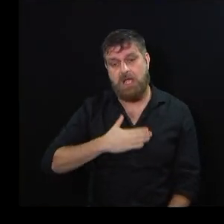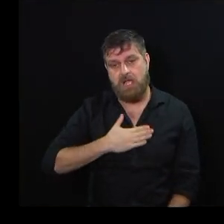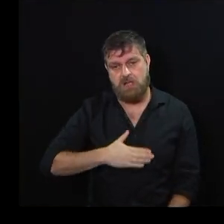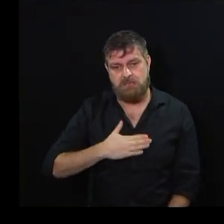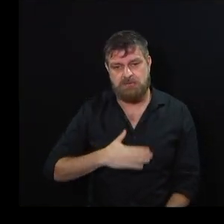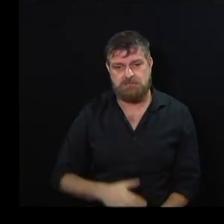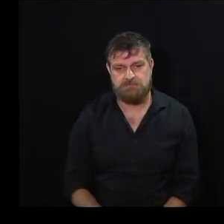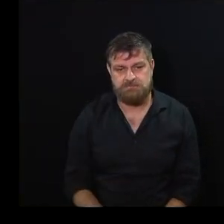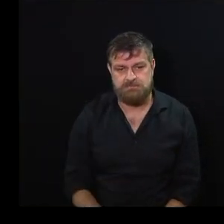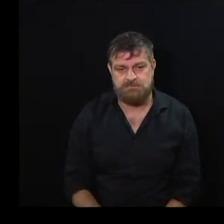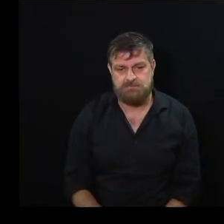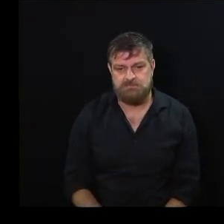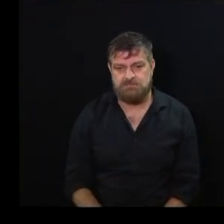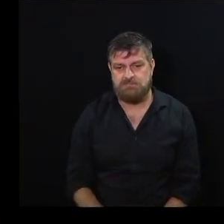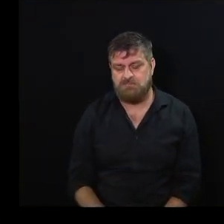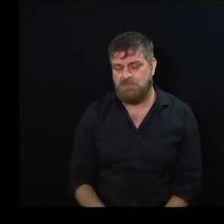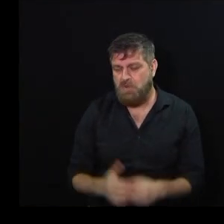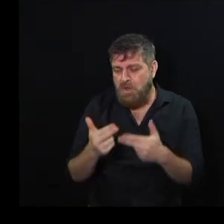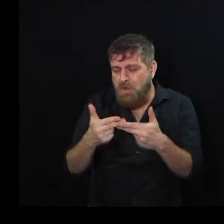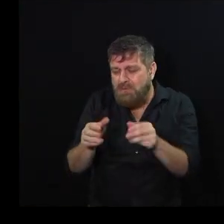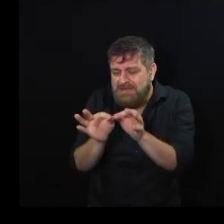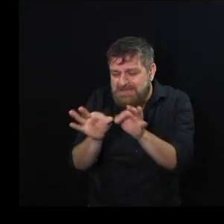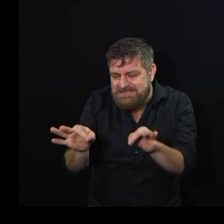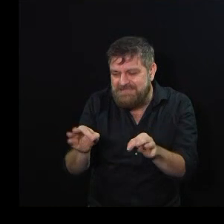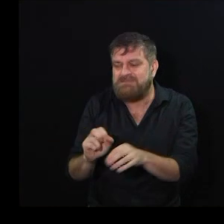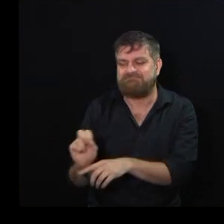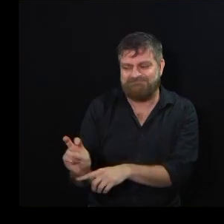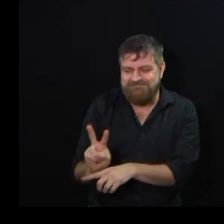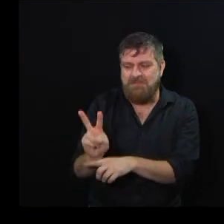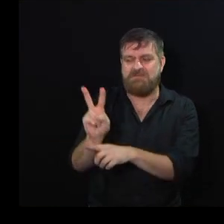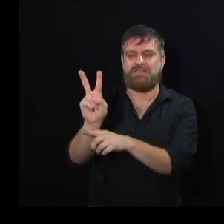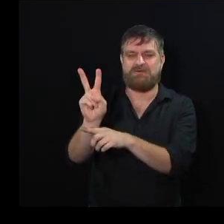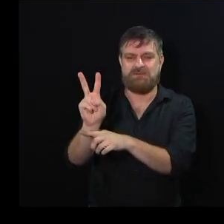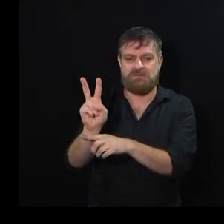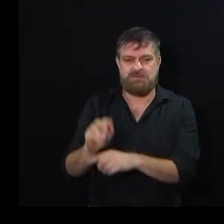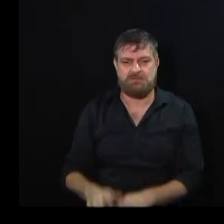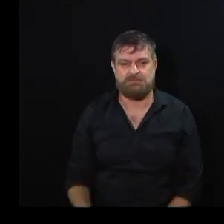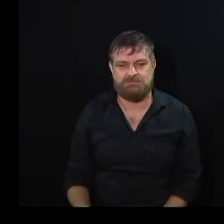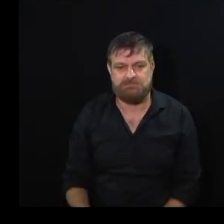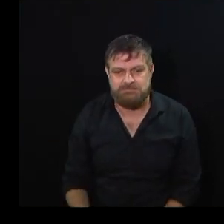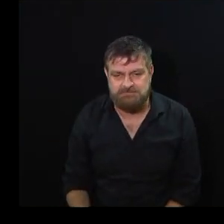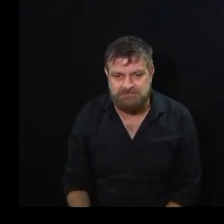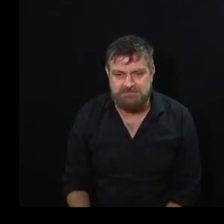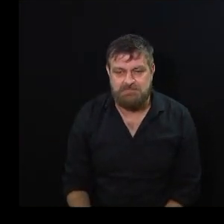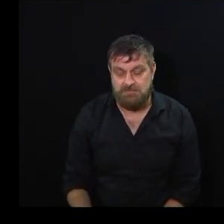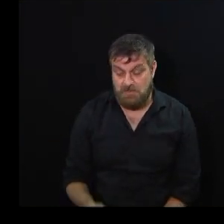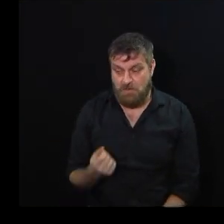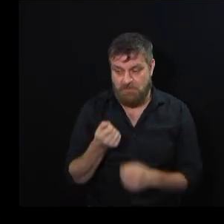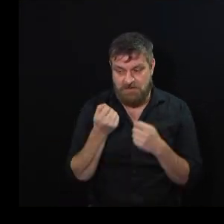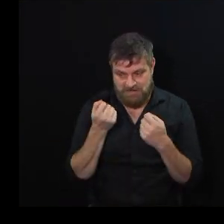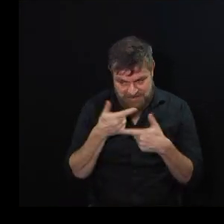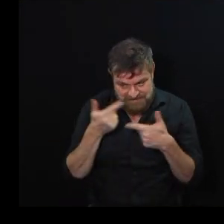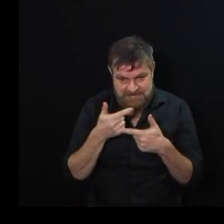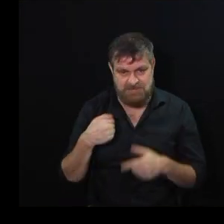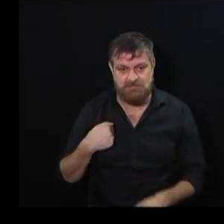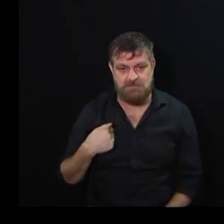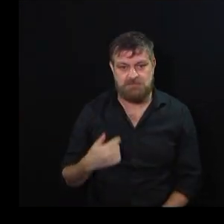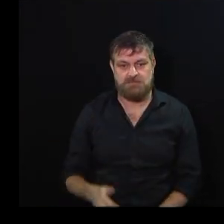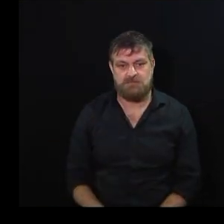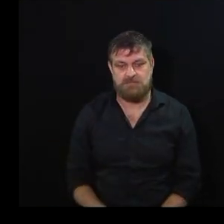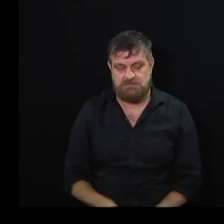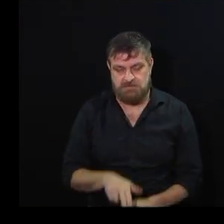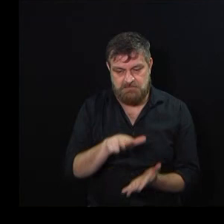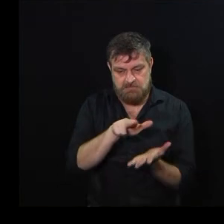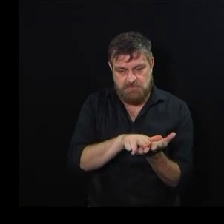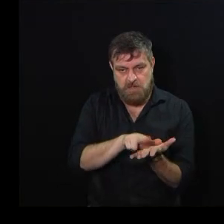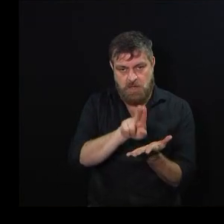a pequenas coisas. Inclusive, uma coisa engraçada é que quando eu estava aí, eu não conseguia